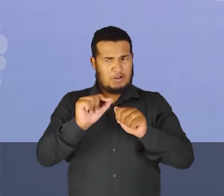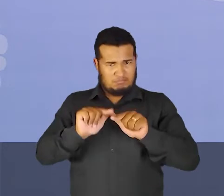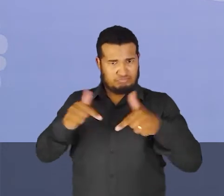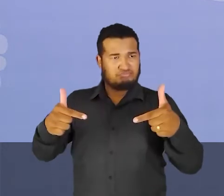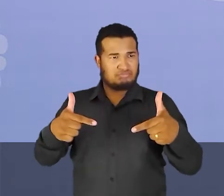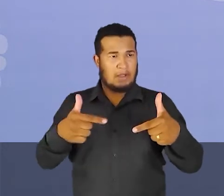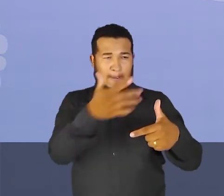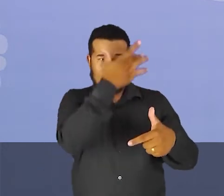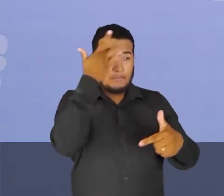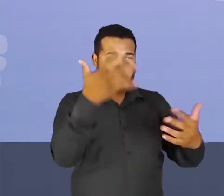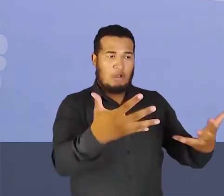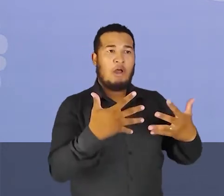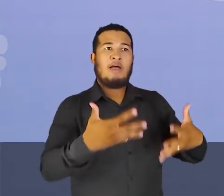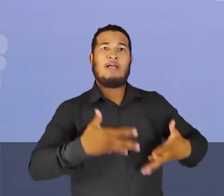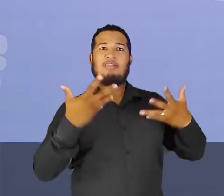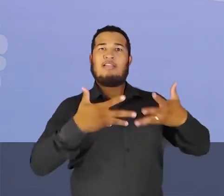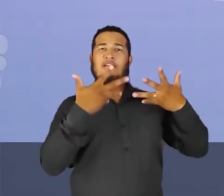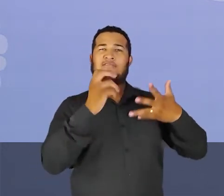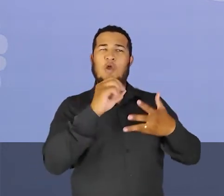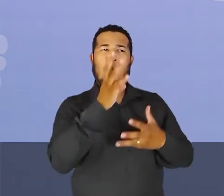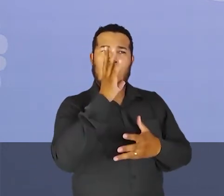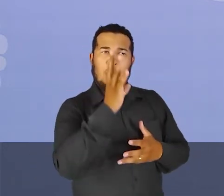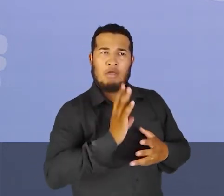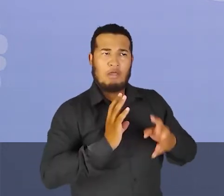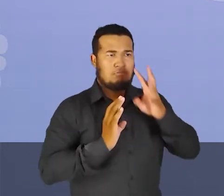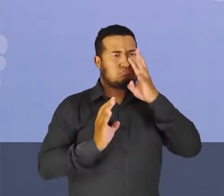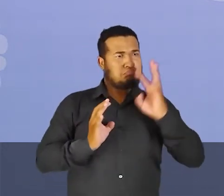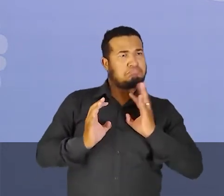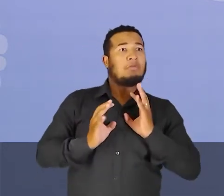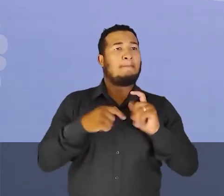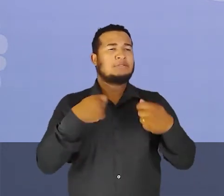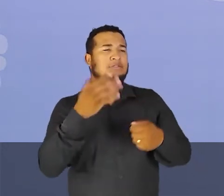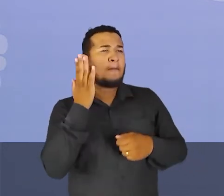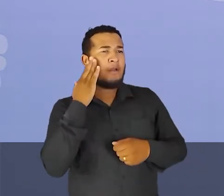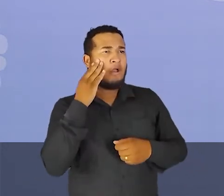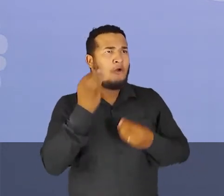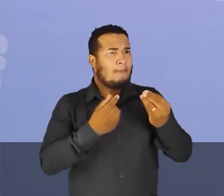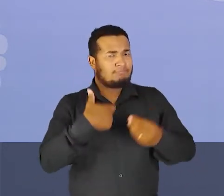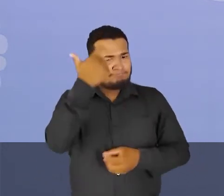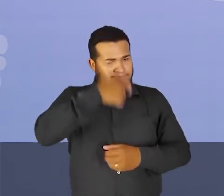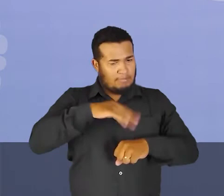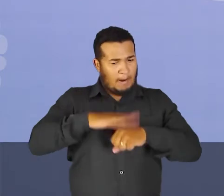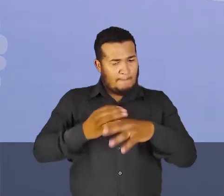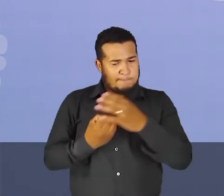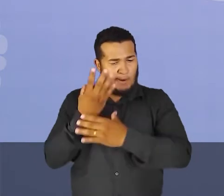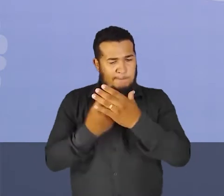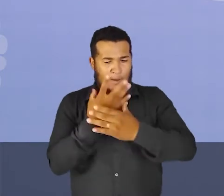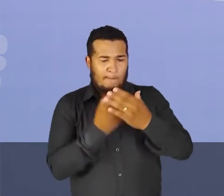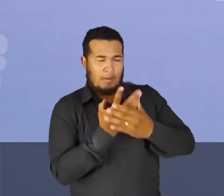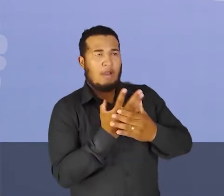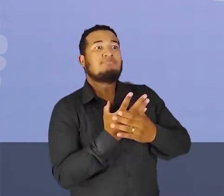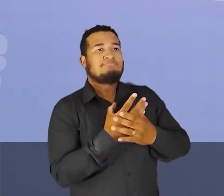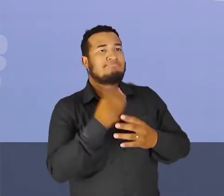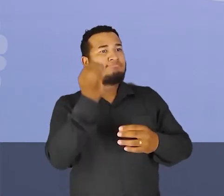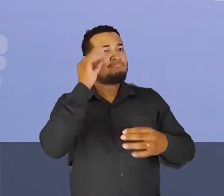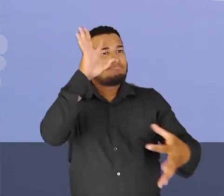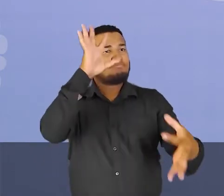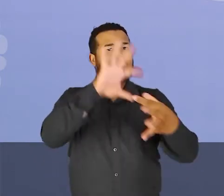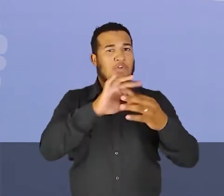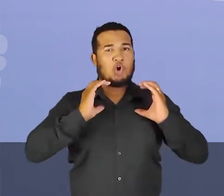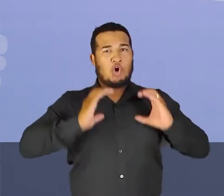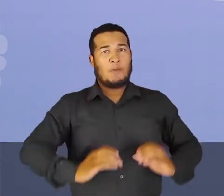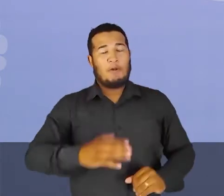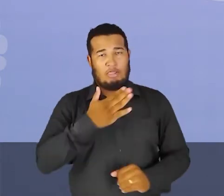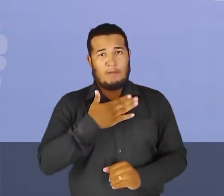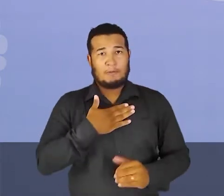elogio, algum tipo de crítica, né? Ele precisa desse olhar do outro para entender a sua própria produção, para entender o seu